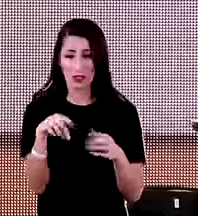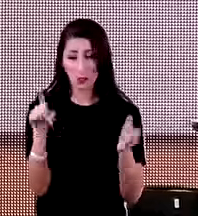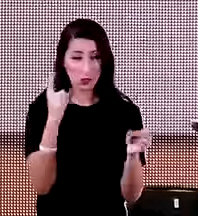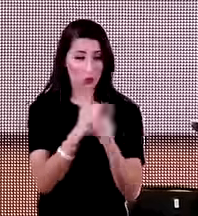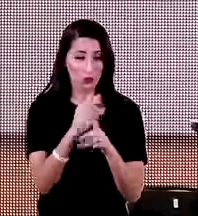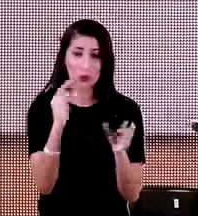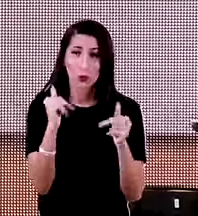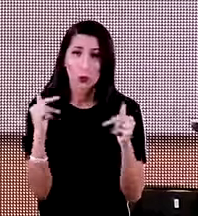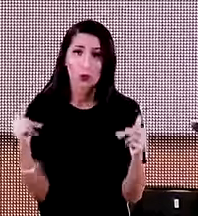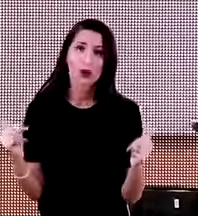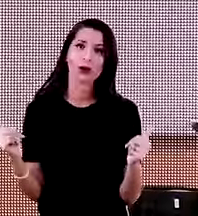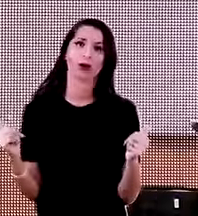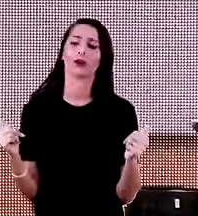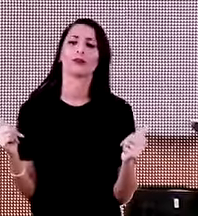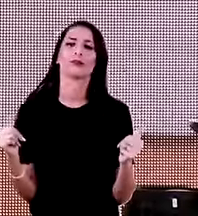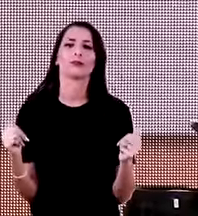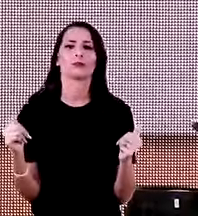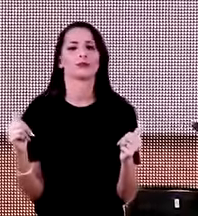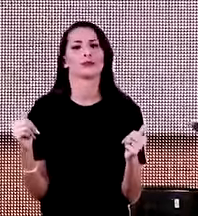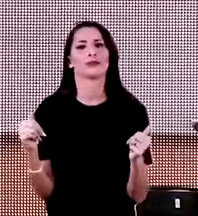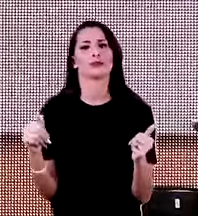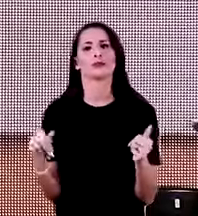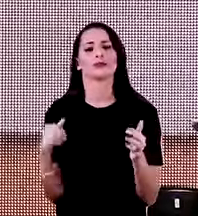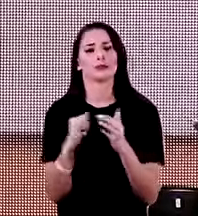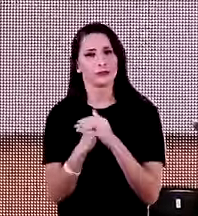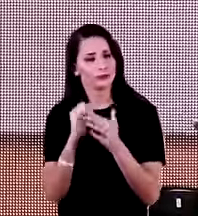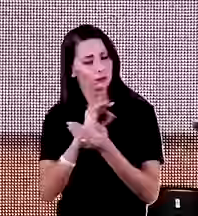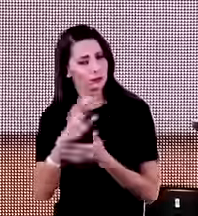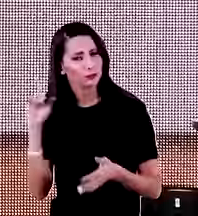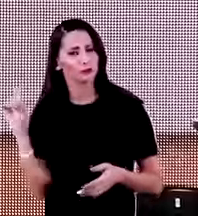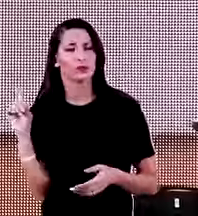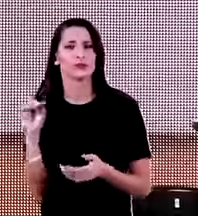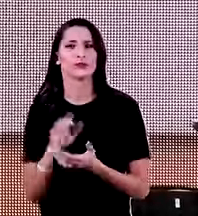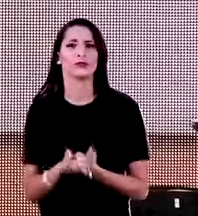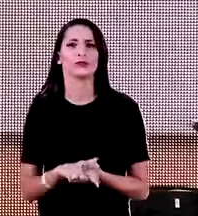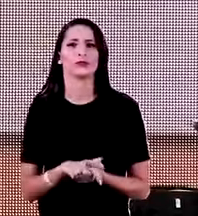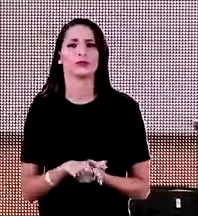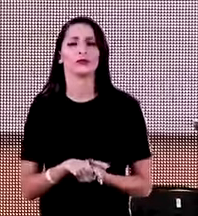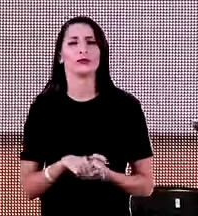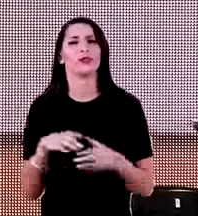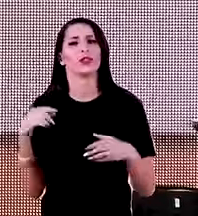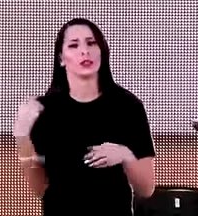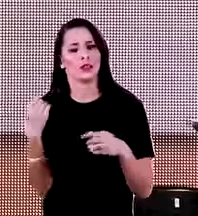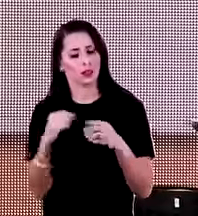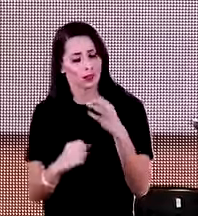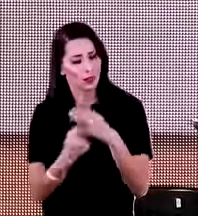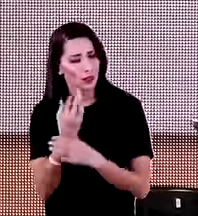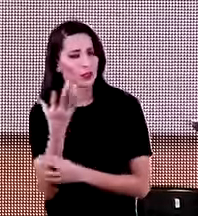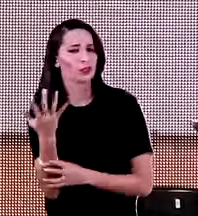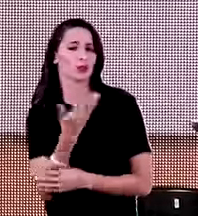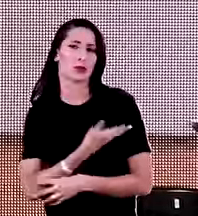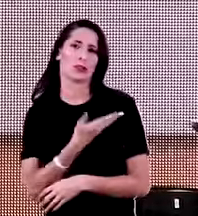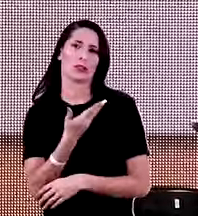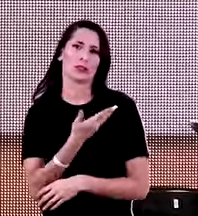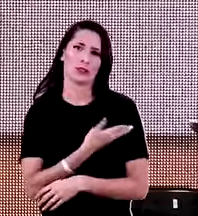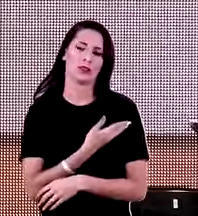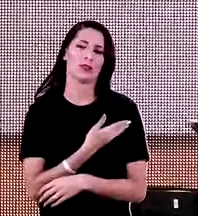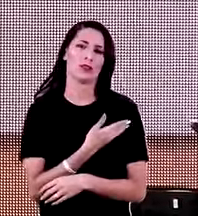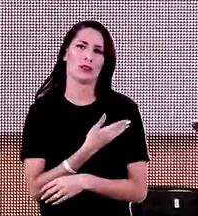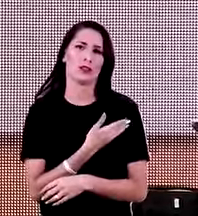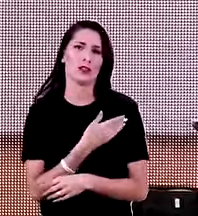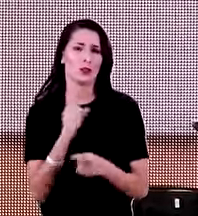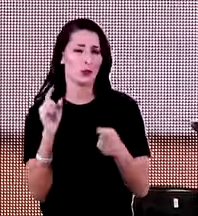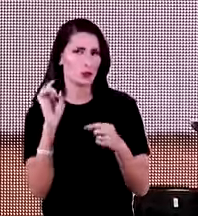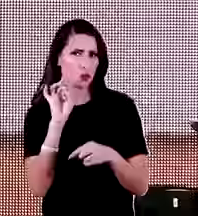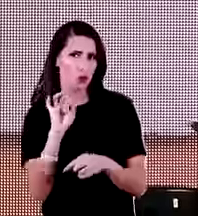Misericórdia, minha gente. A sogra de vocês é tudo boazinha. Amém. Glória a Deus, que a minha é boazinha. Nasce uma amizade. Não era só um grau de parentesco